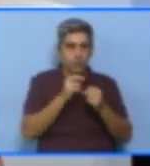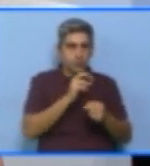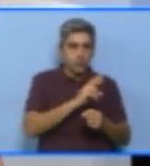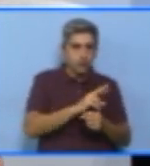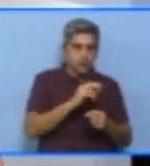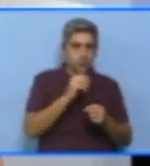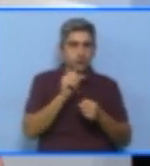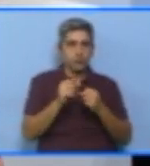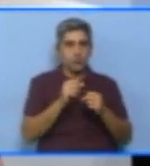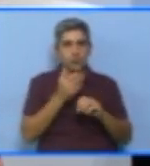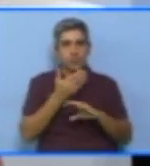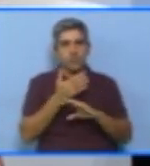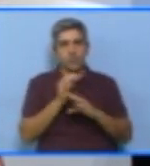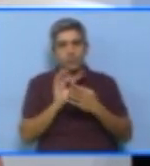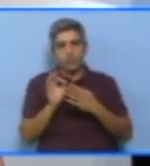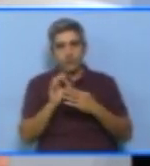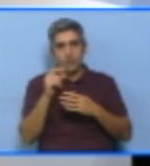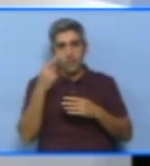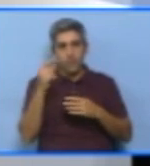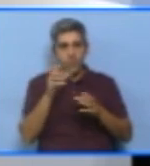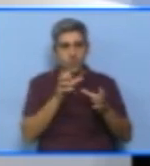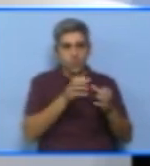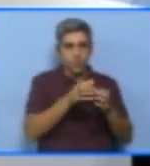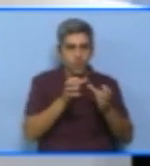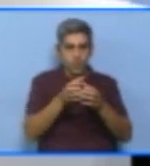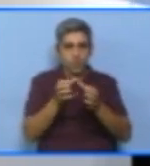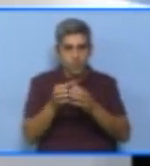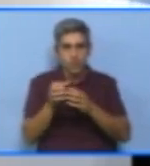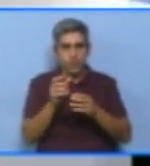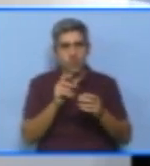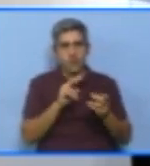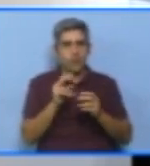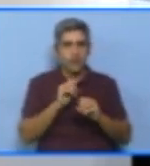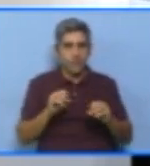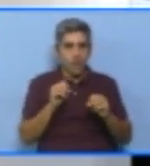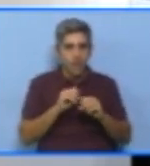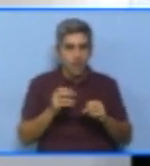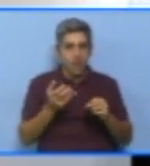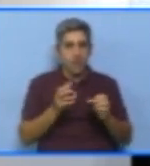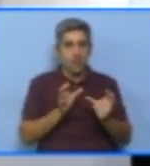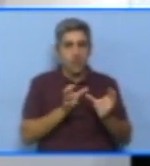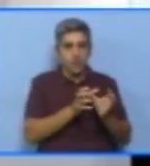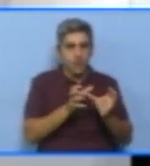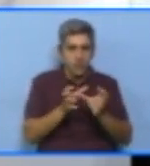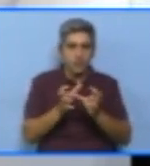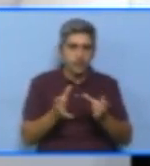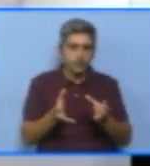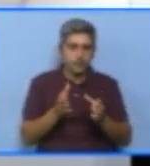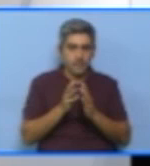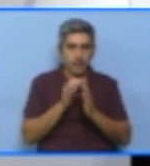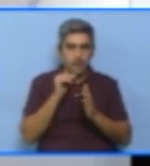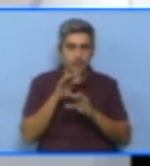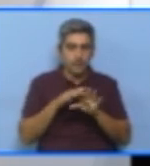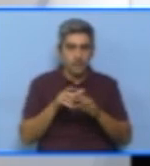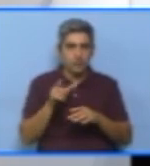X, que é exclusivo, é único, que não admite alternativas, enfim.